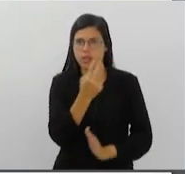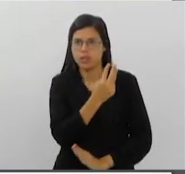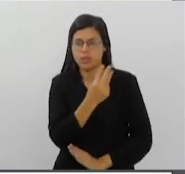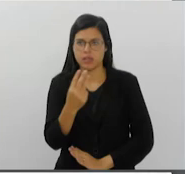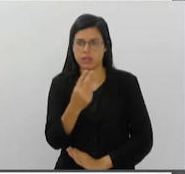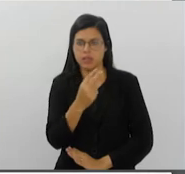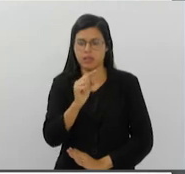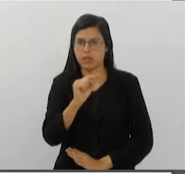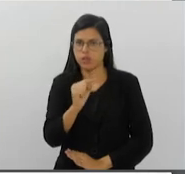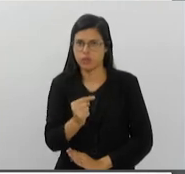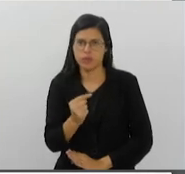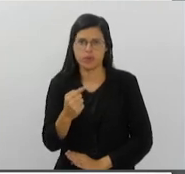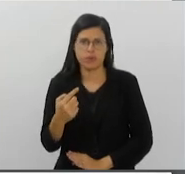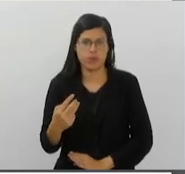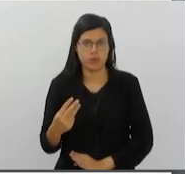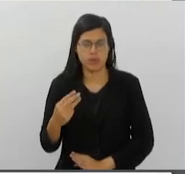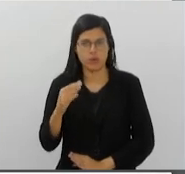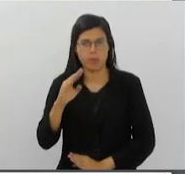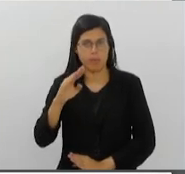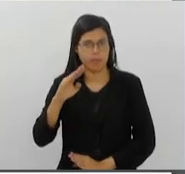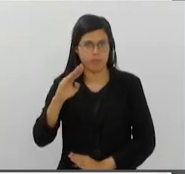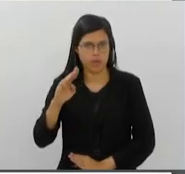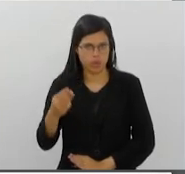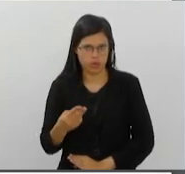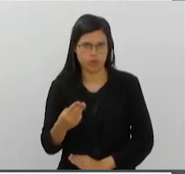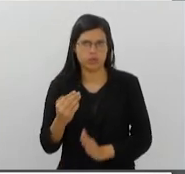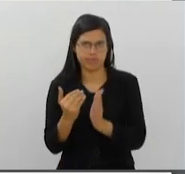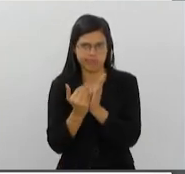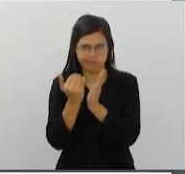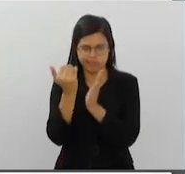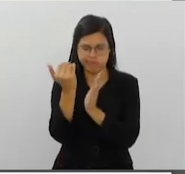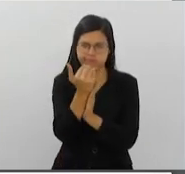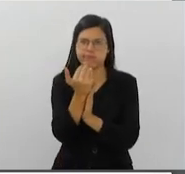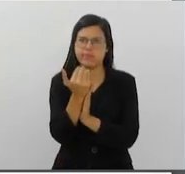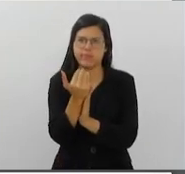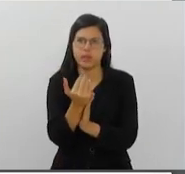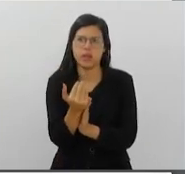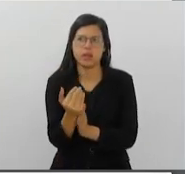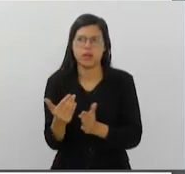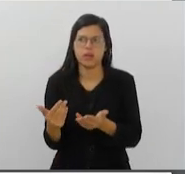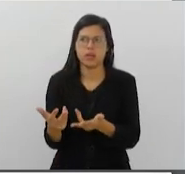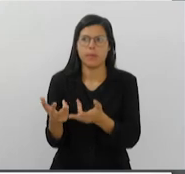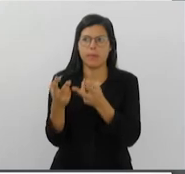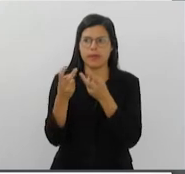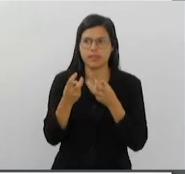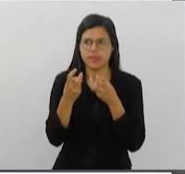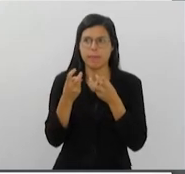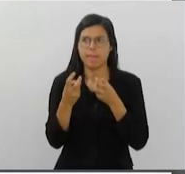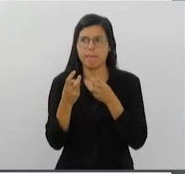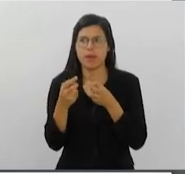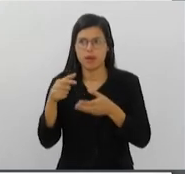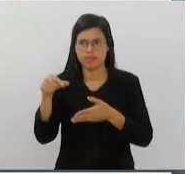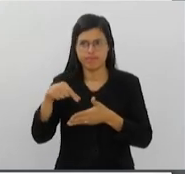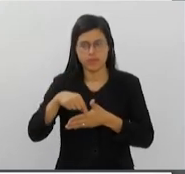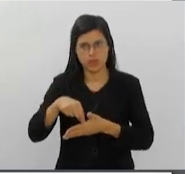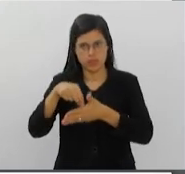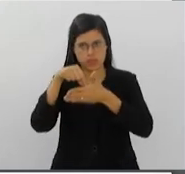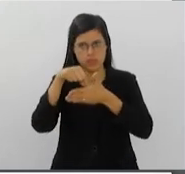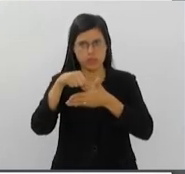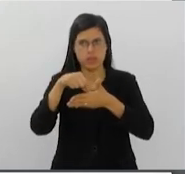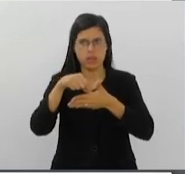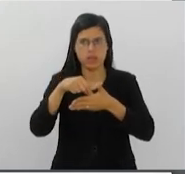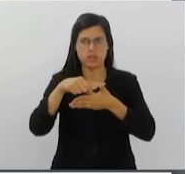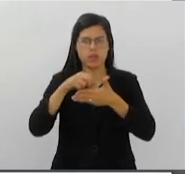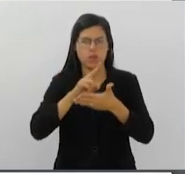milhões. Então, o número aumenta drasticamente. E aí, como vocês podem ver, né, essa é uma das nossas lideranças,